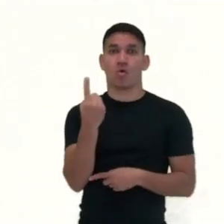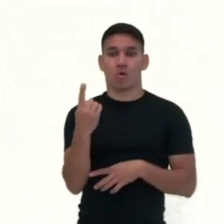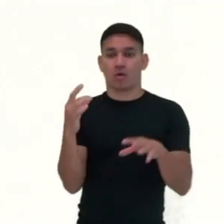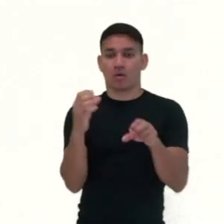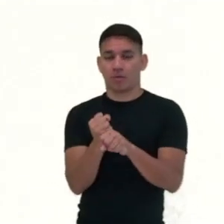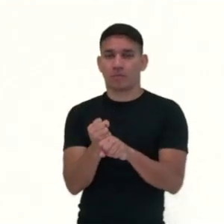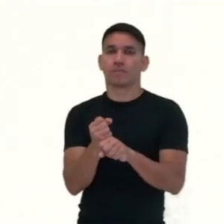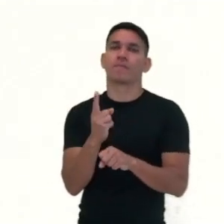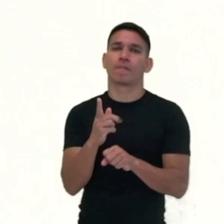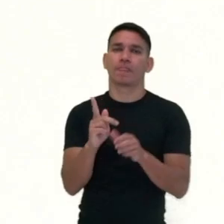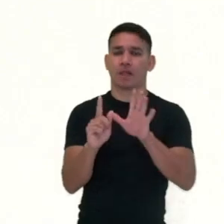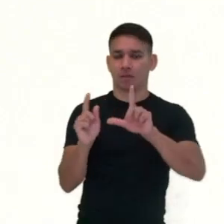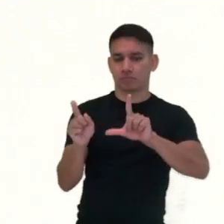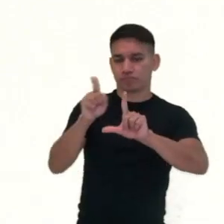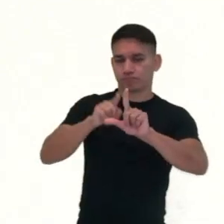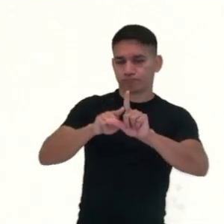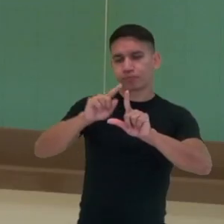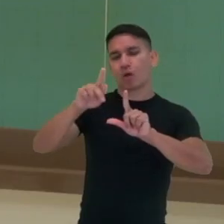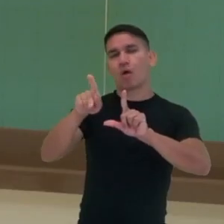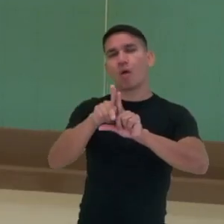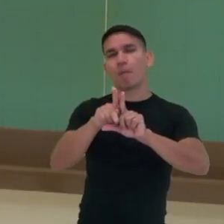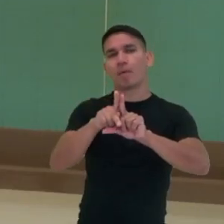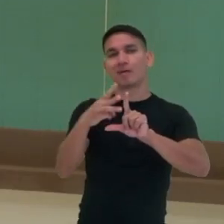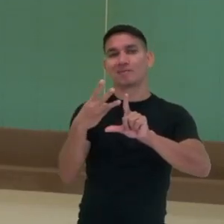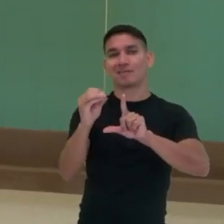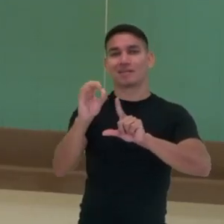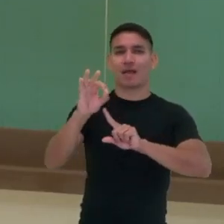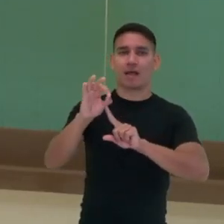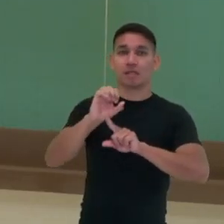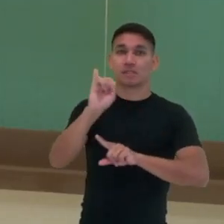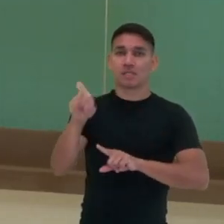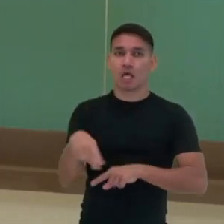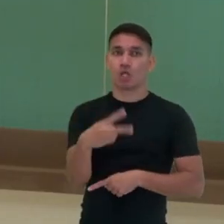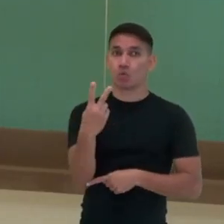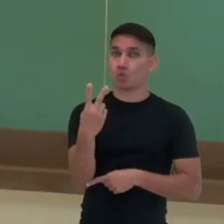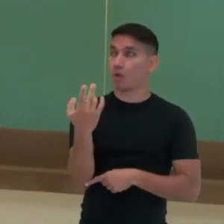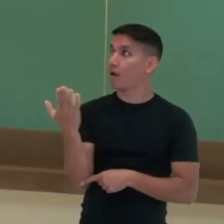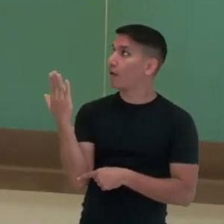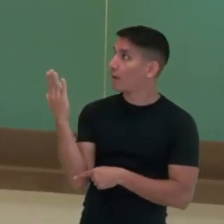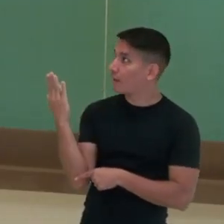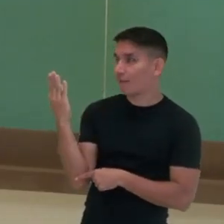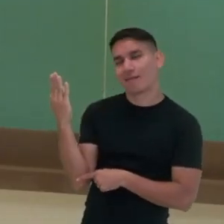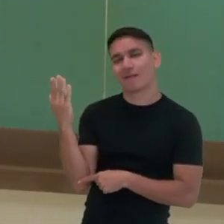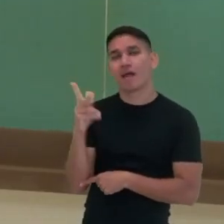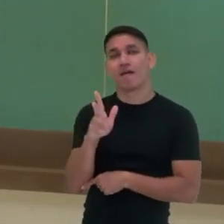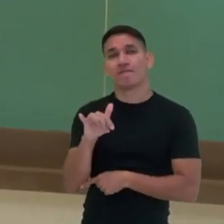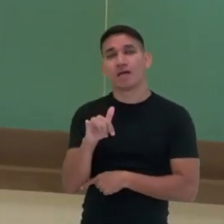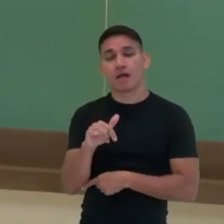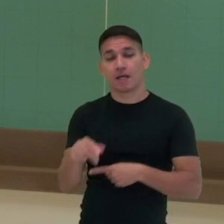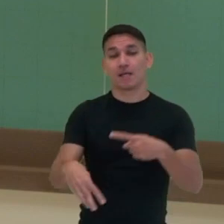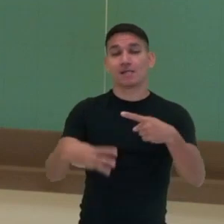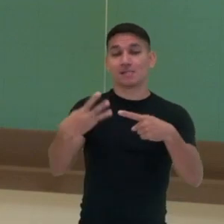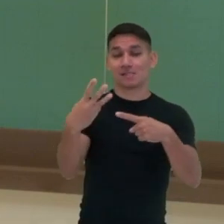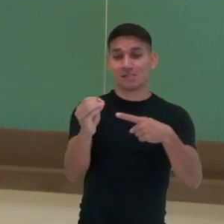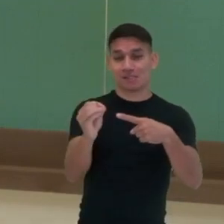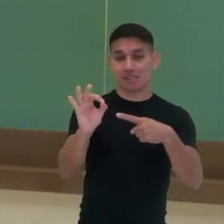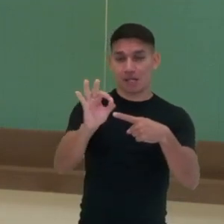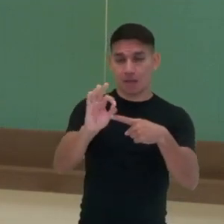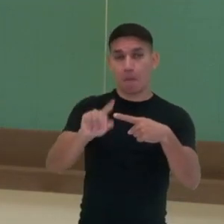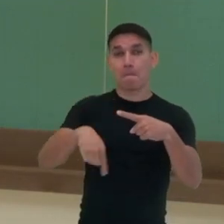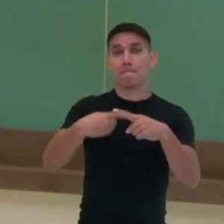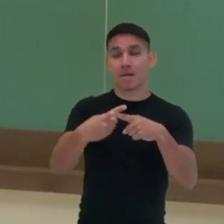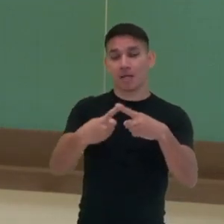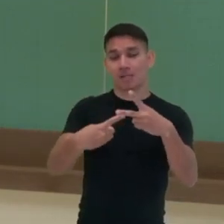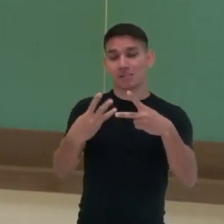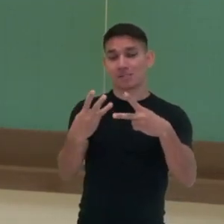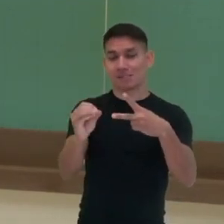um ângulo. Vai ser 30 graus. Se é 2 horas, igual aqui em cima, ele vai ter ali 30 mais 30, 60 graus. E assim